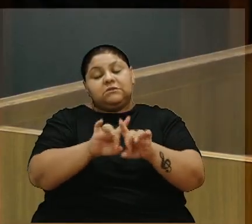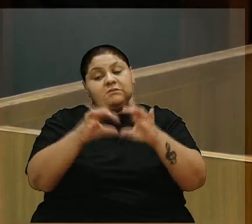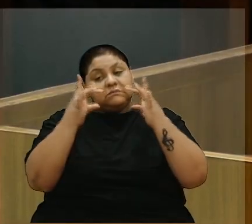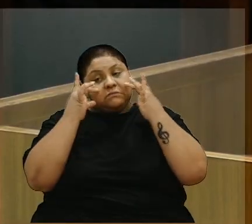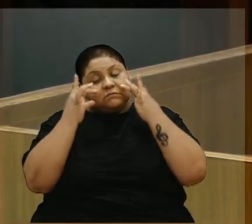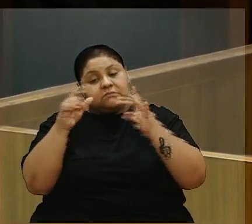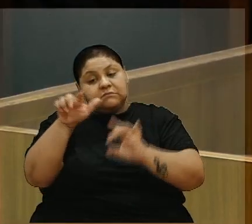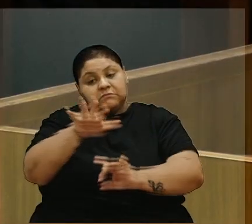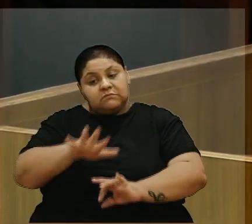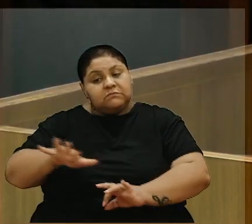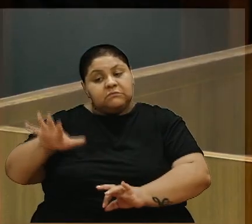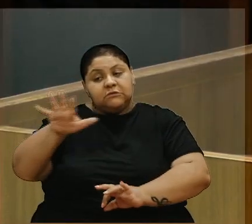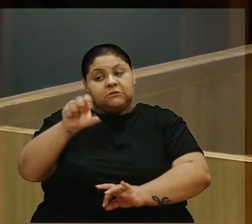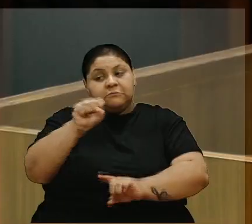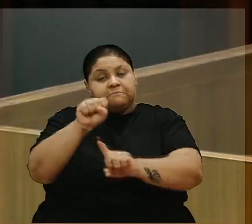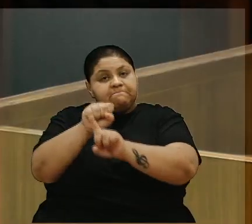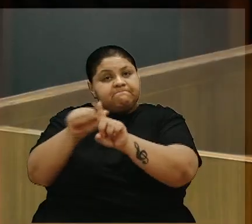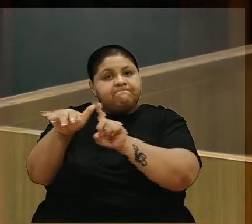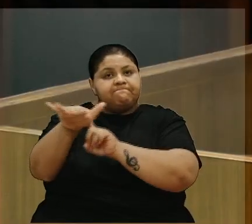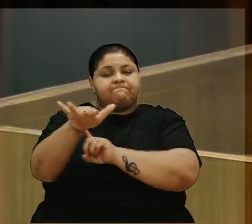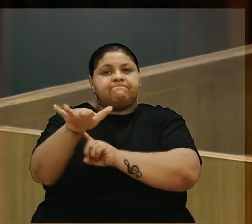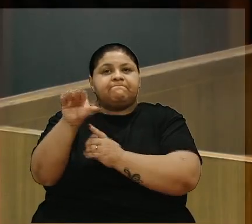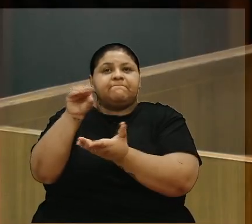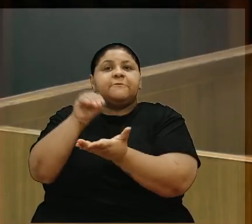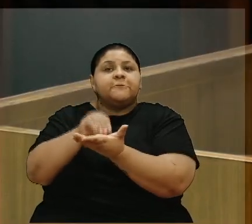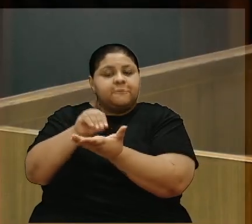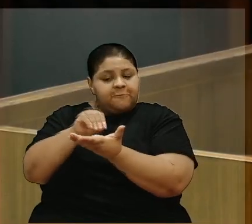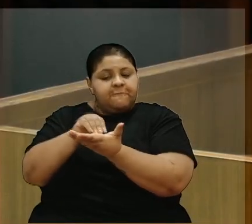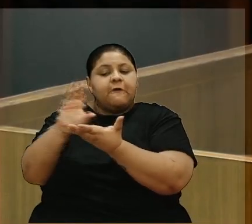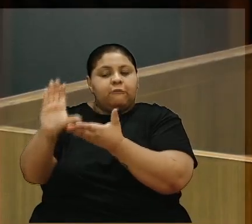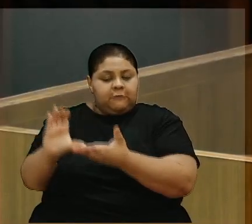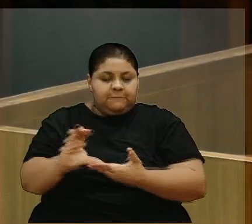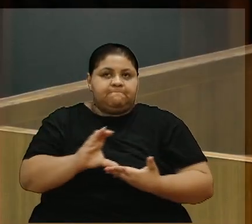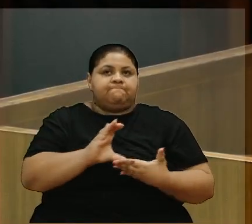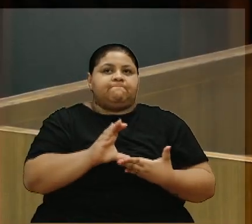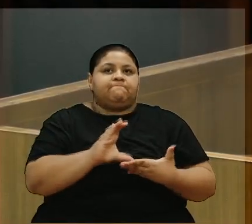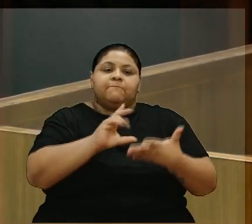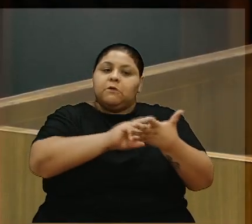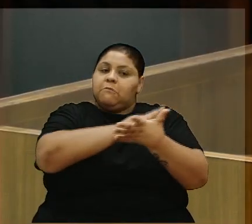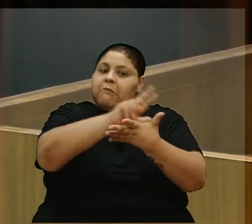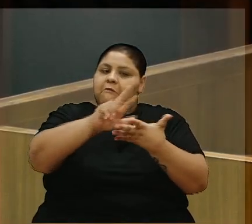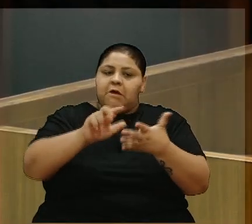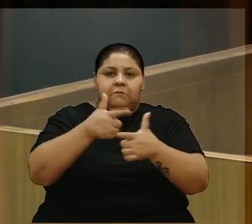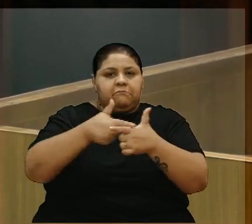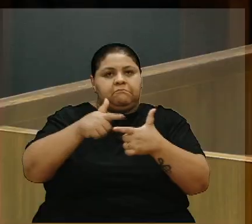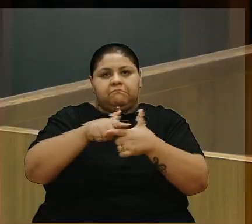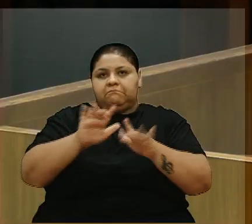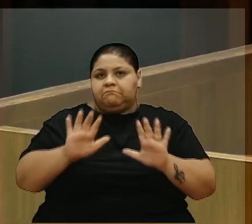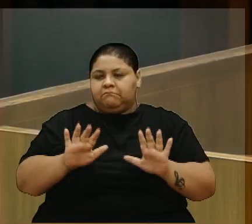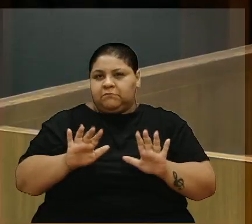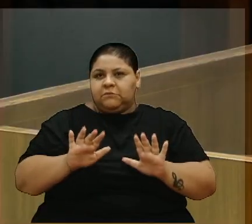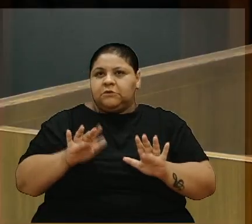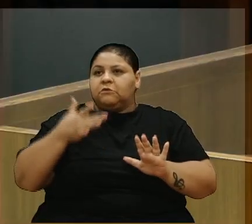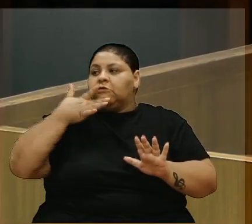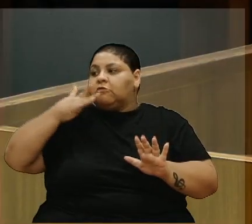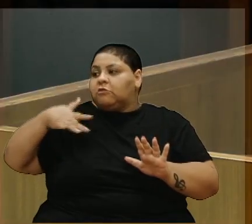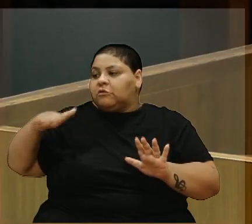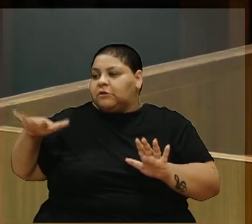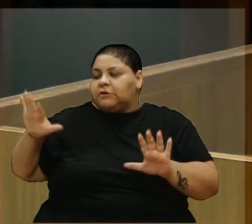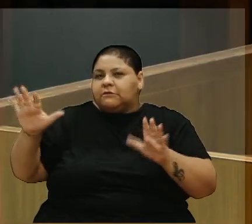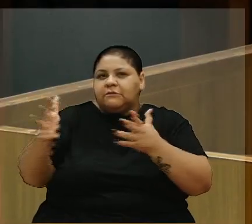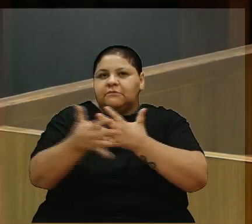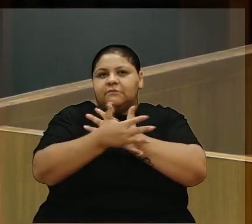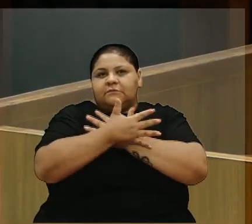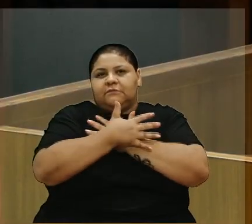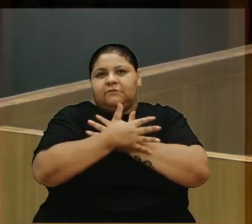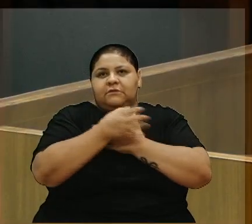na área da assistência, que faltam sim recursos para várias situações. Aquelas crianças que estão acolhidas, é um